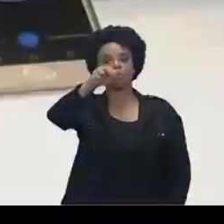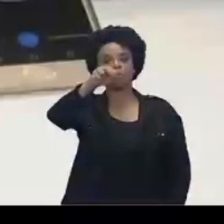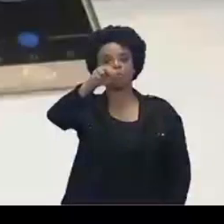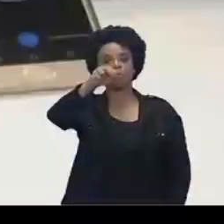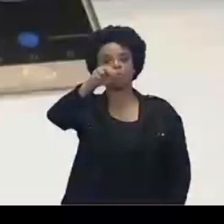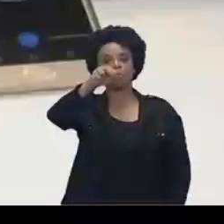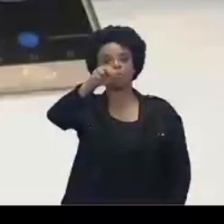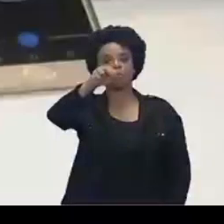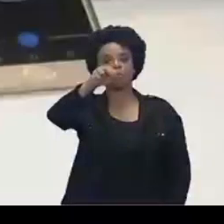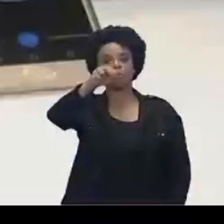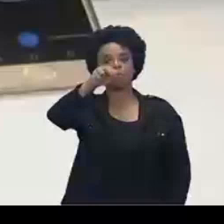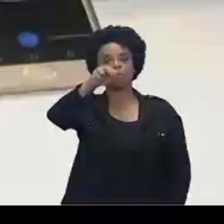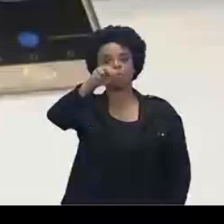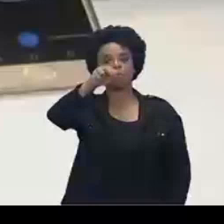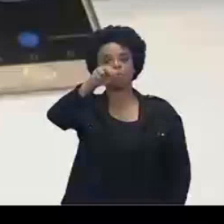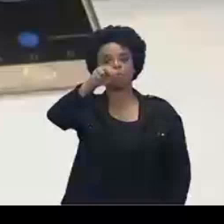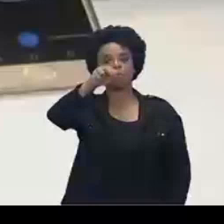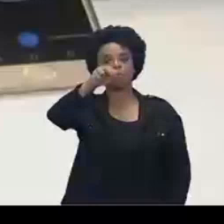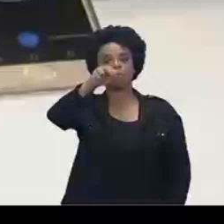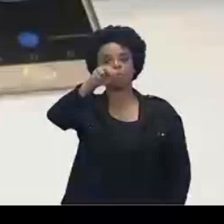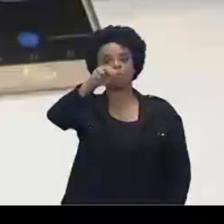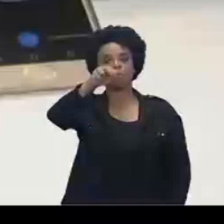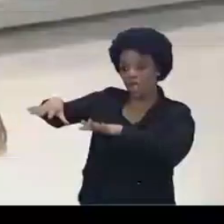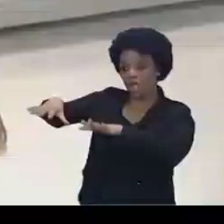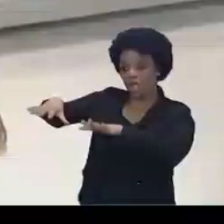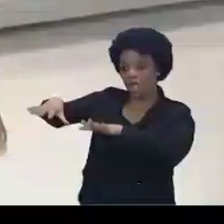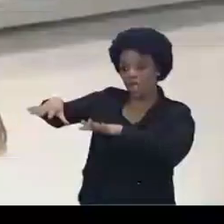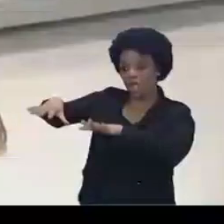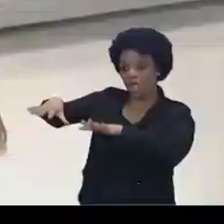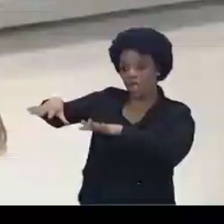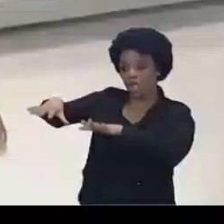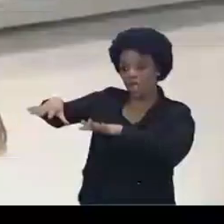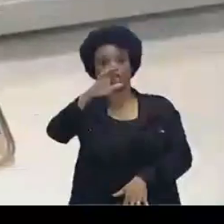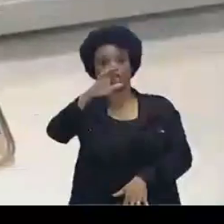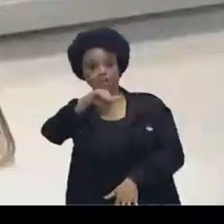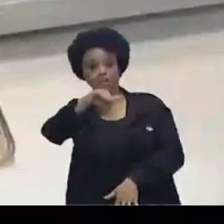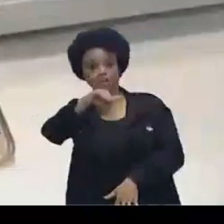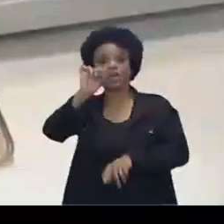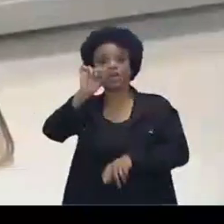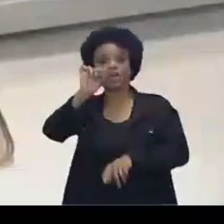Com esses movimentos uniformes, o que você vai ter que